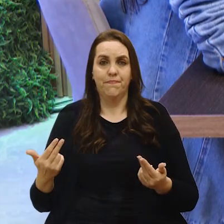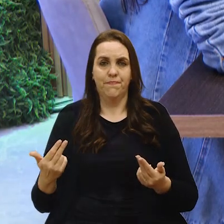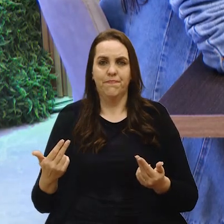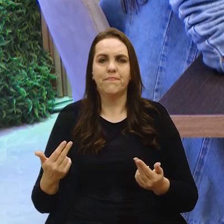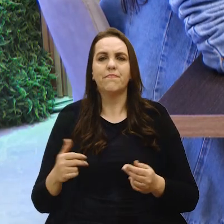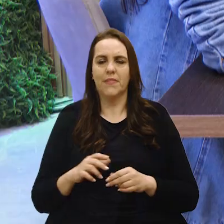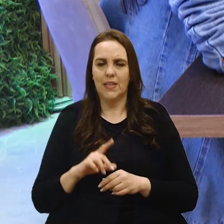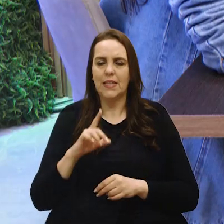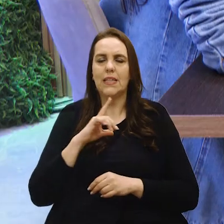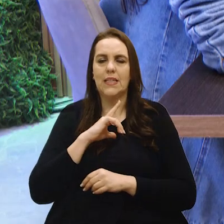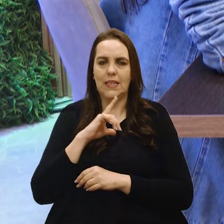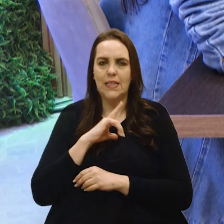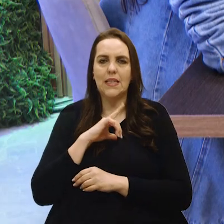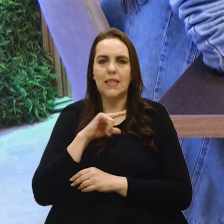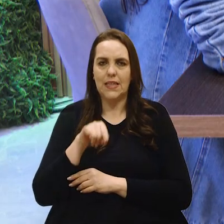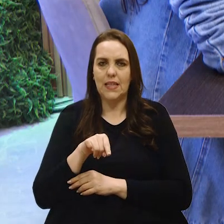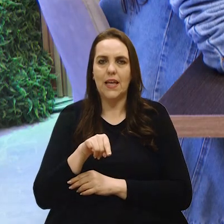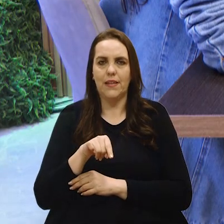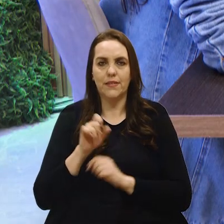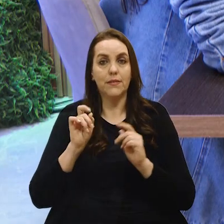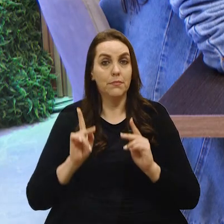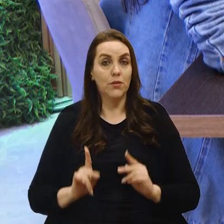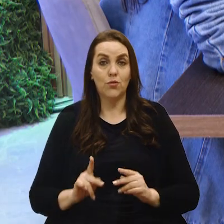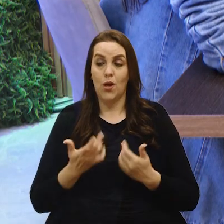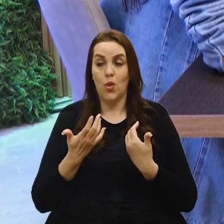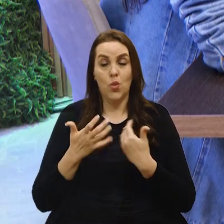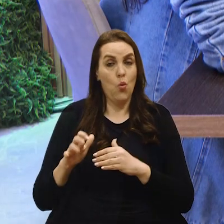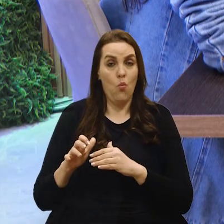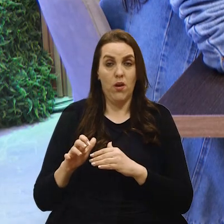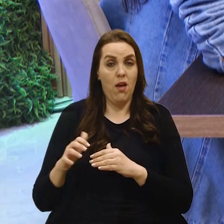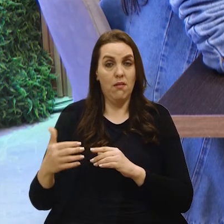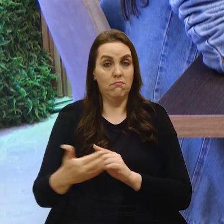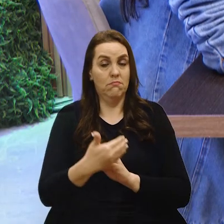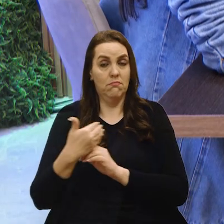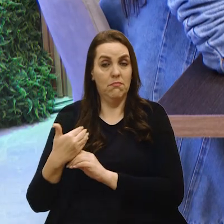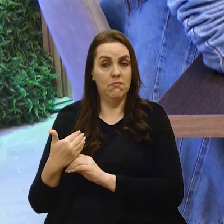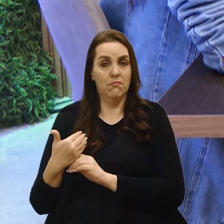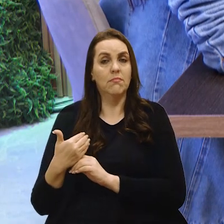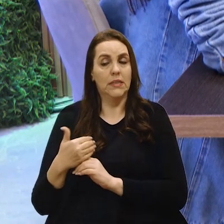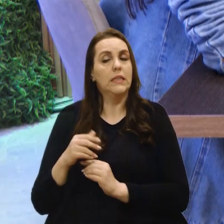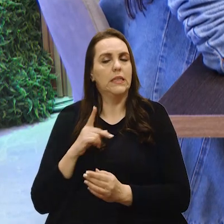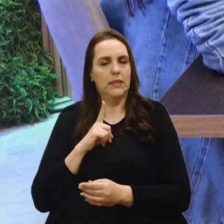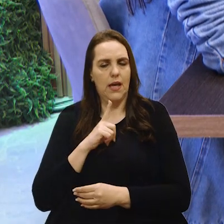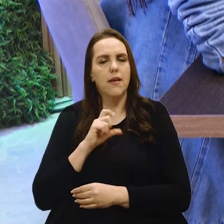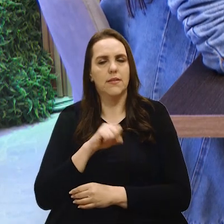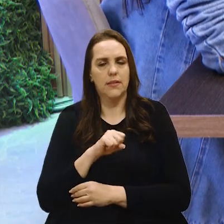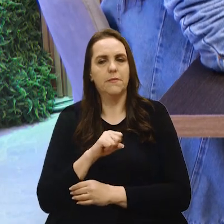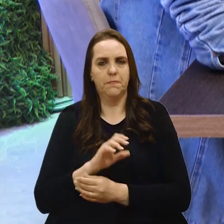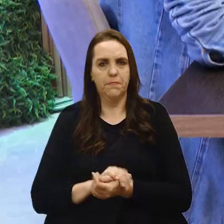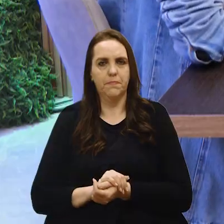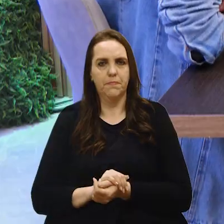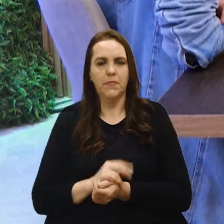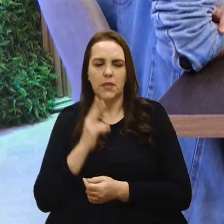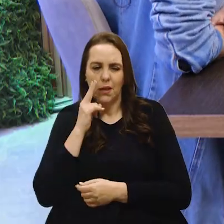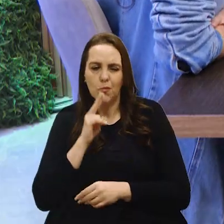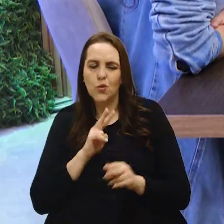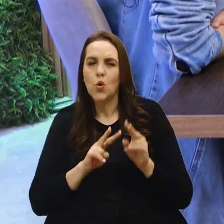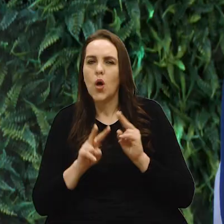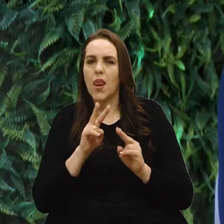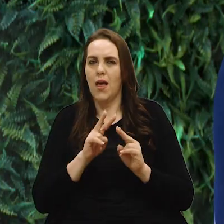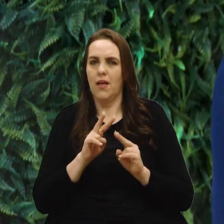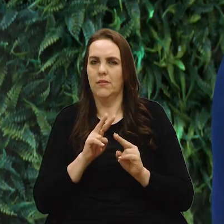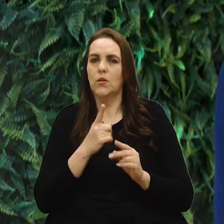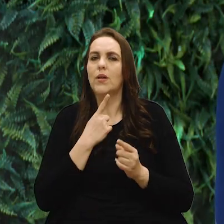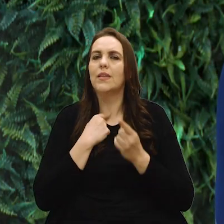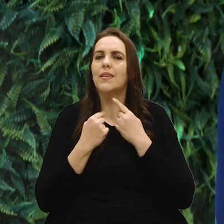Mas existe esse caso das pessoas em que muitas vezes não desejam ir para um acolhimento. Tá? E a gente tem que olhar com cuidado, porque não